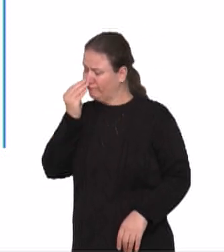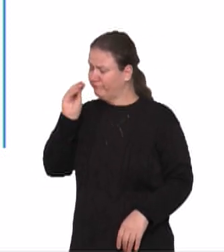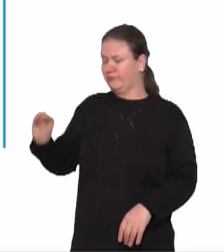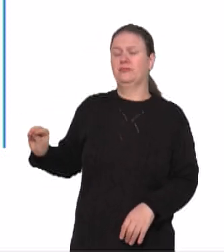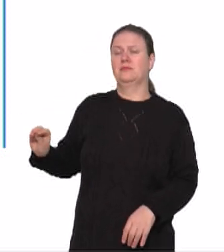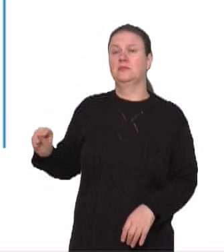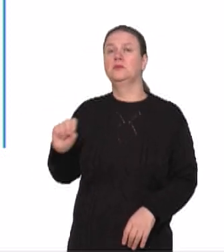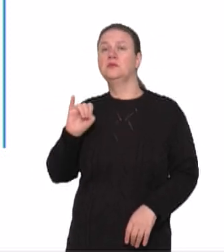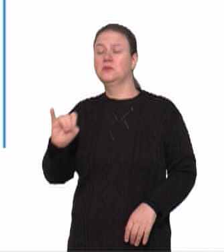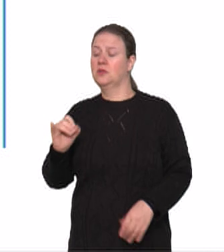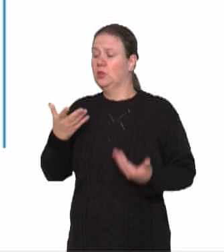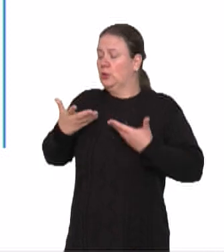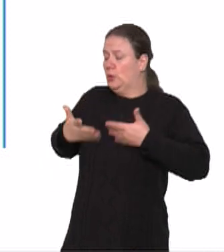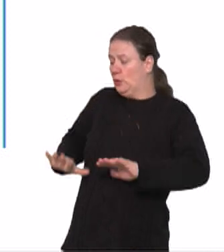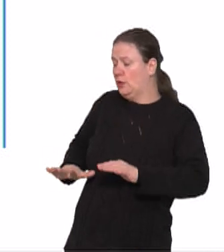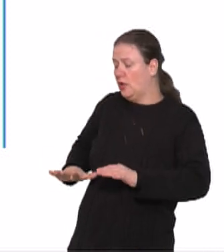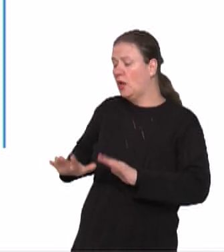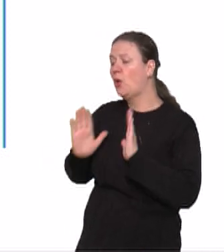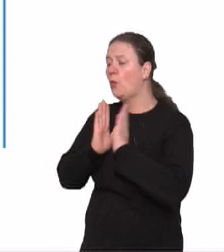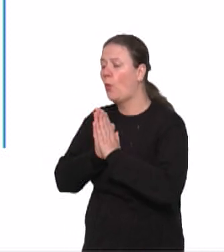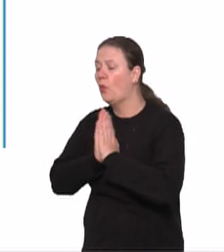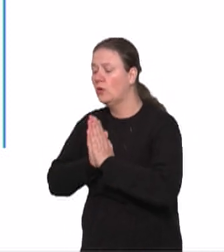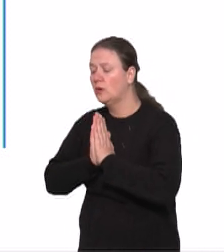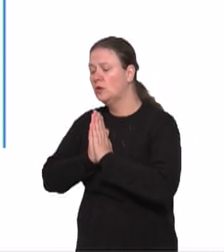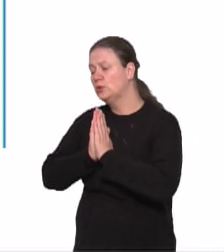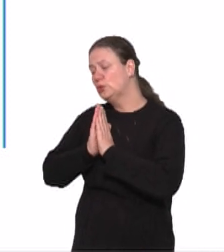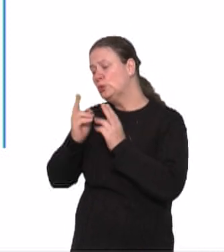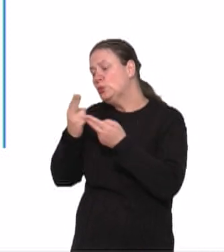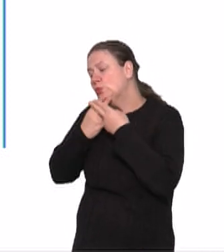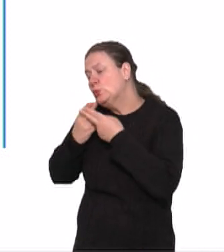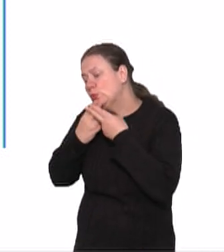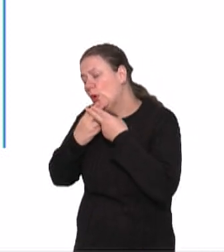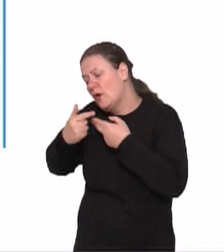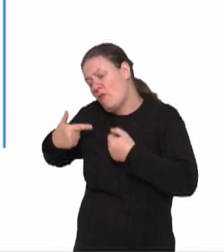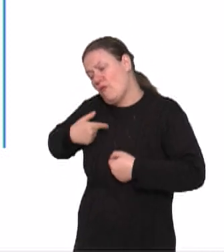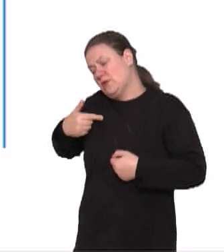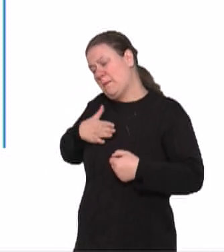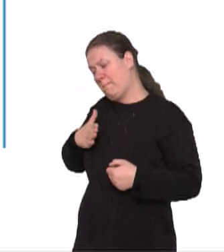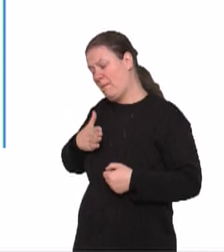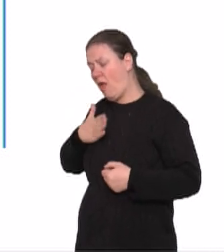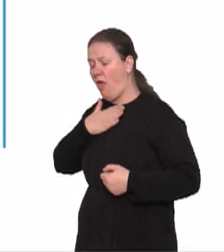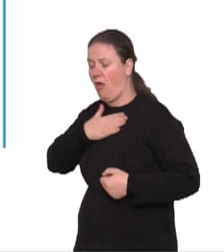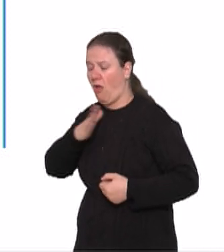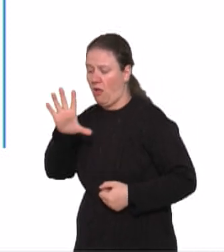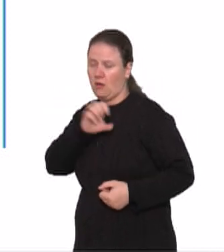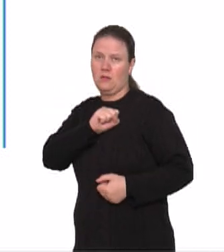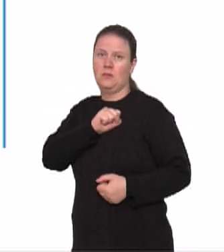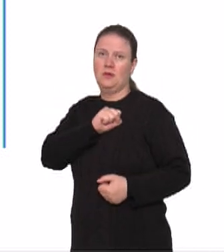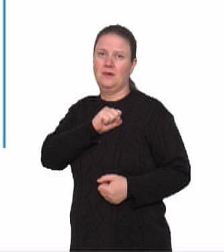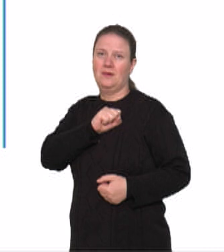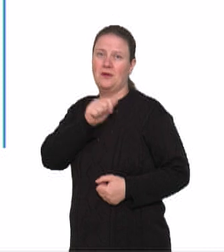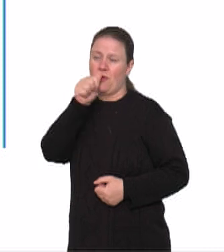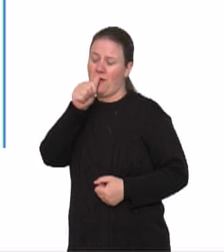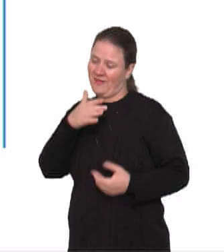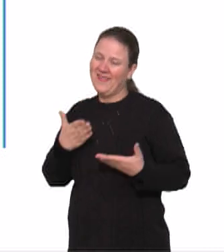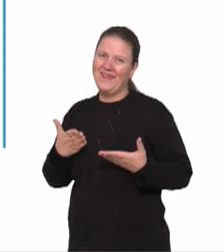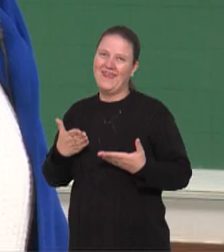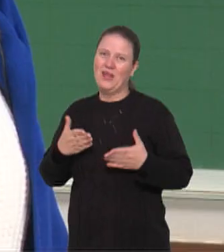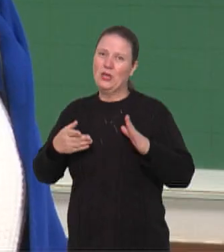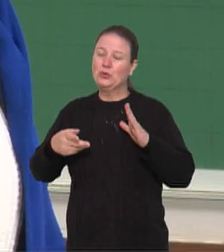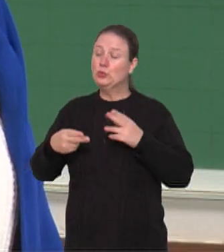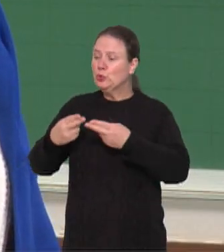não quer, jure só que me ama, e eu não serei mais dos Capuletos. Então, Capuletos era o nome,